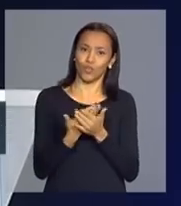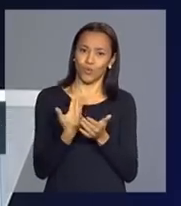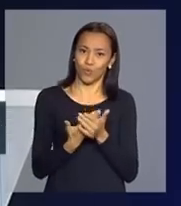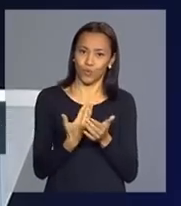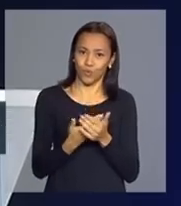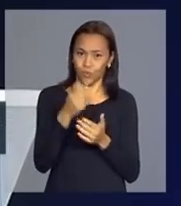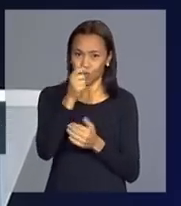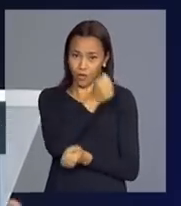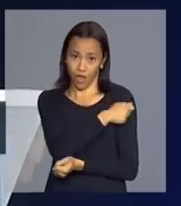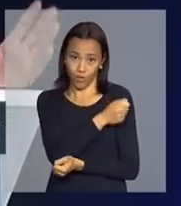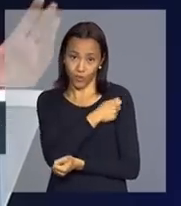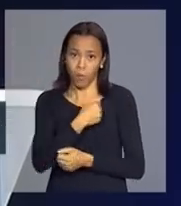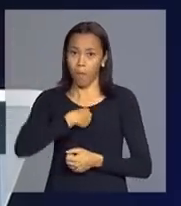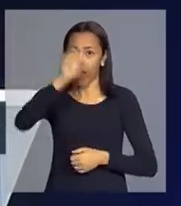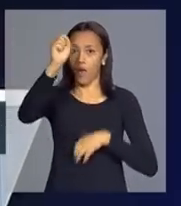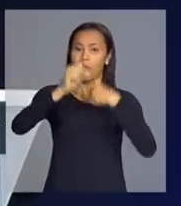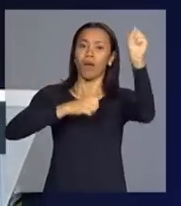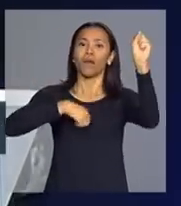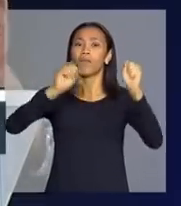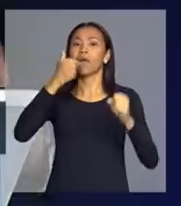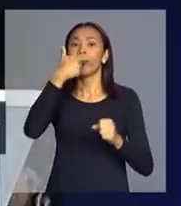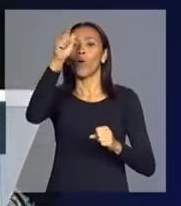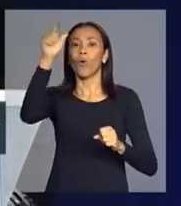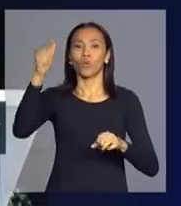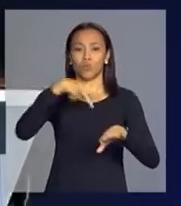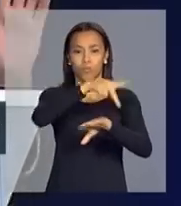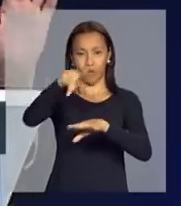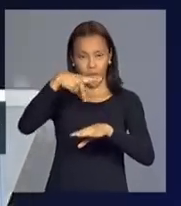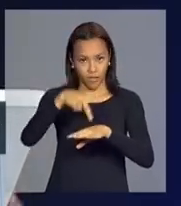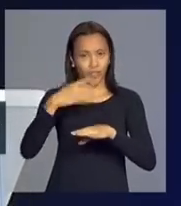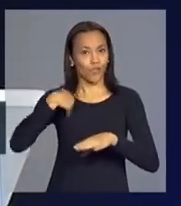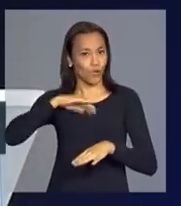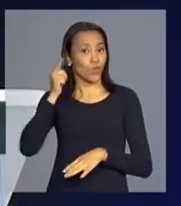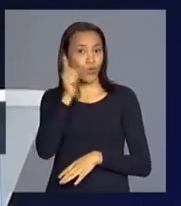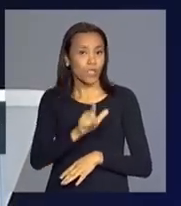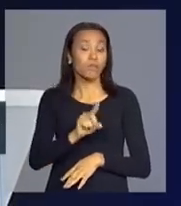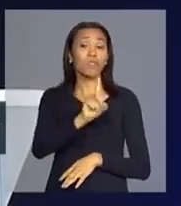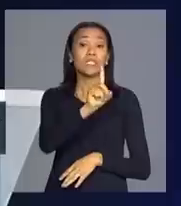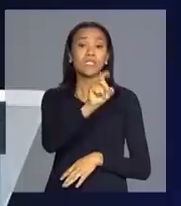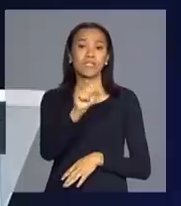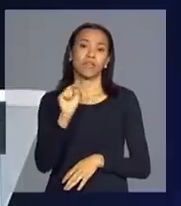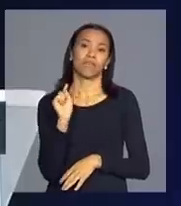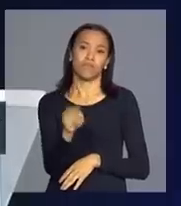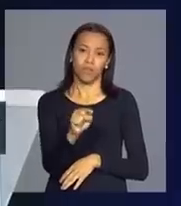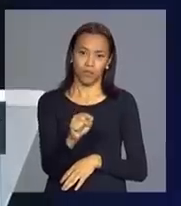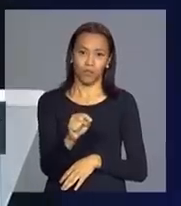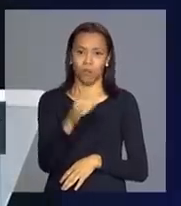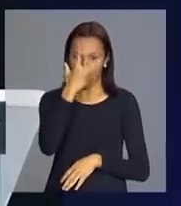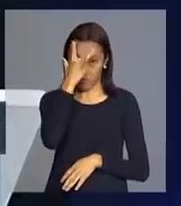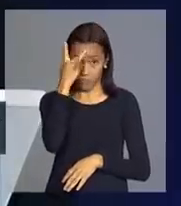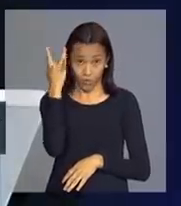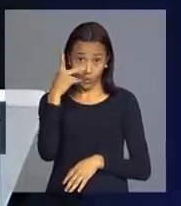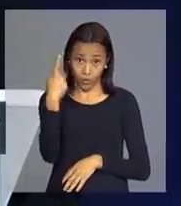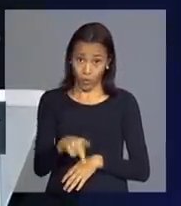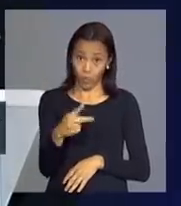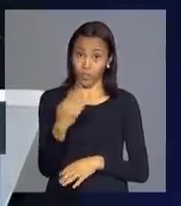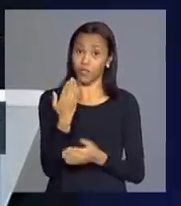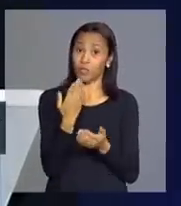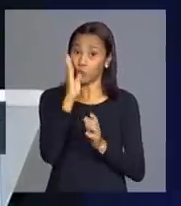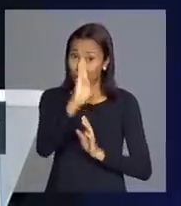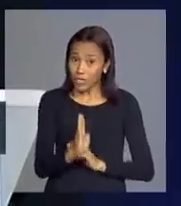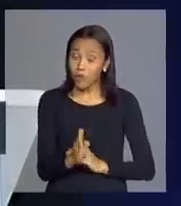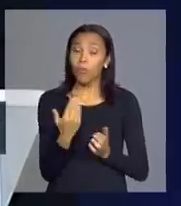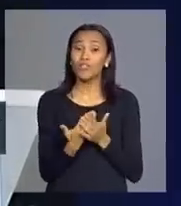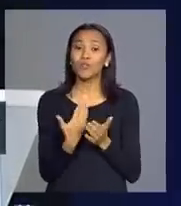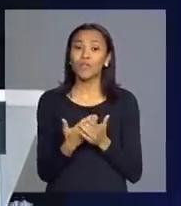também para o exterior. Nós já conseguimos, sem isso, enviar 100 mil brasileiros para estudar nas